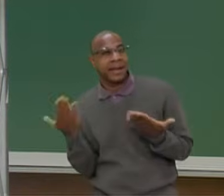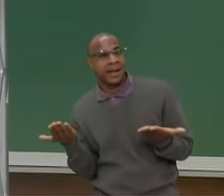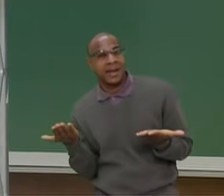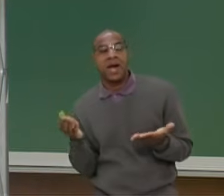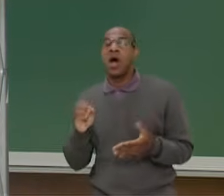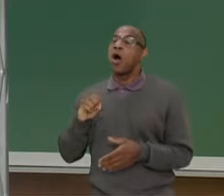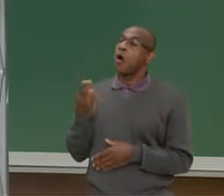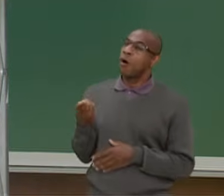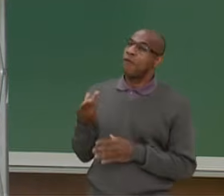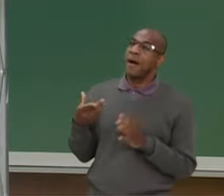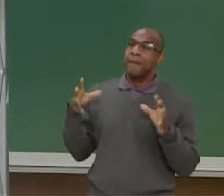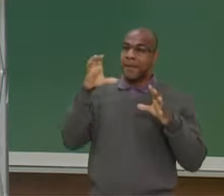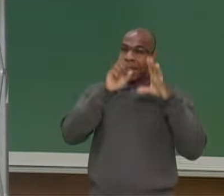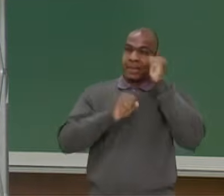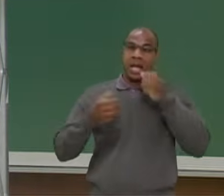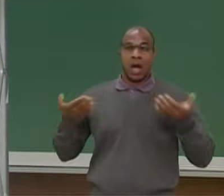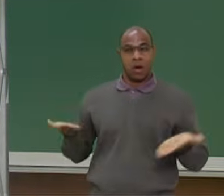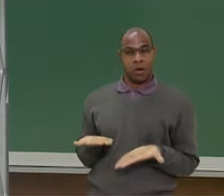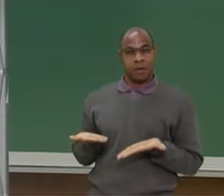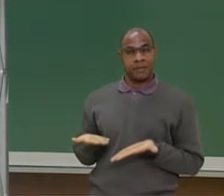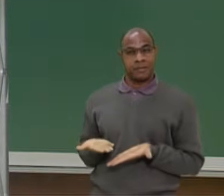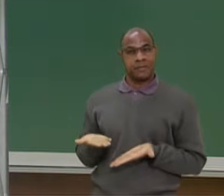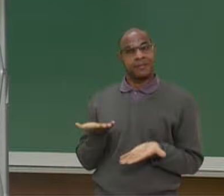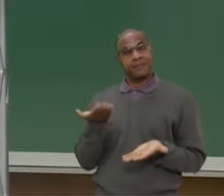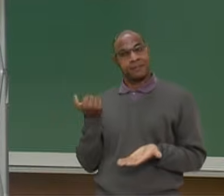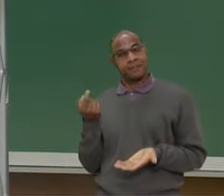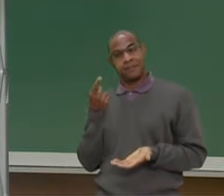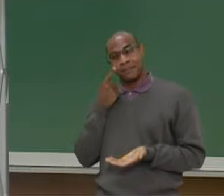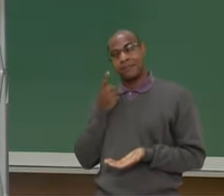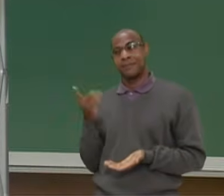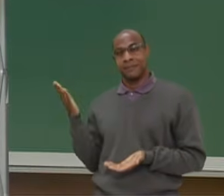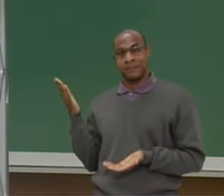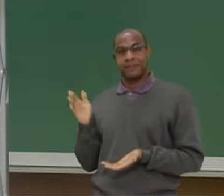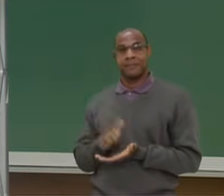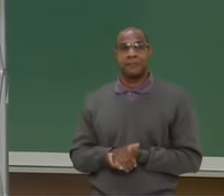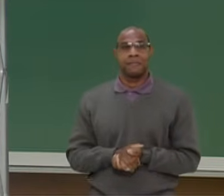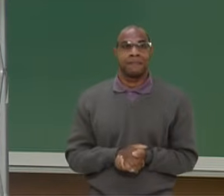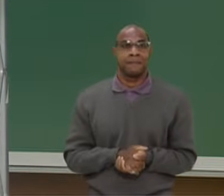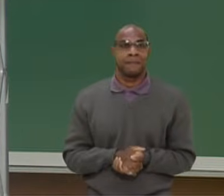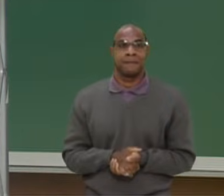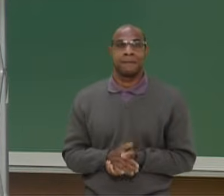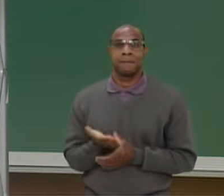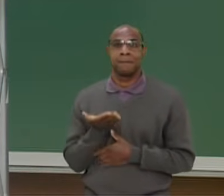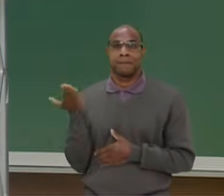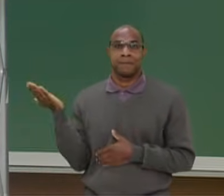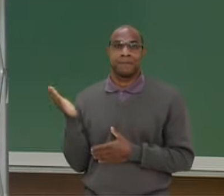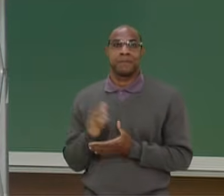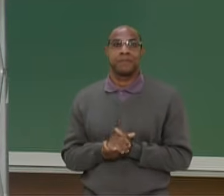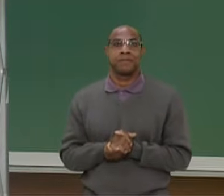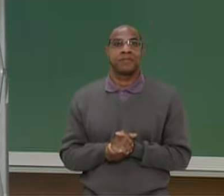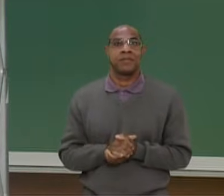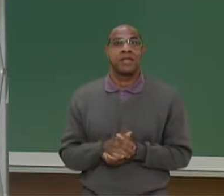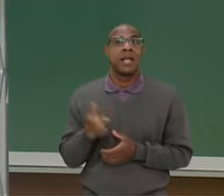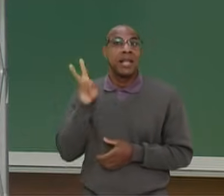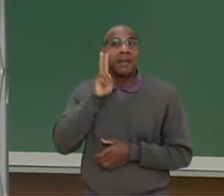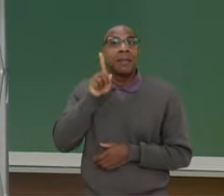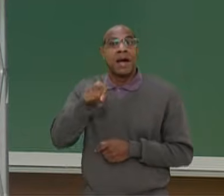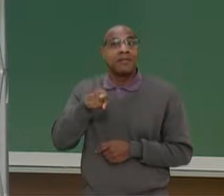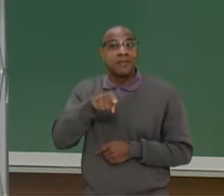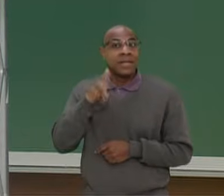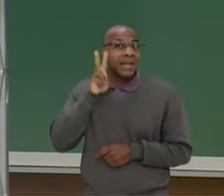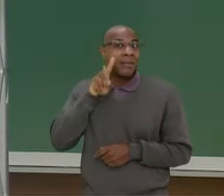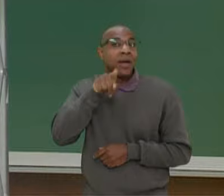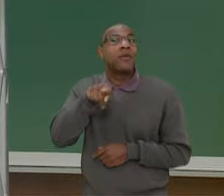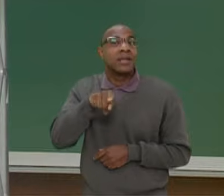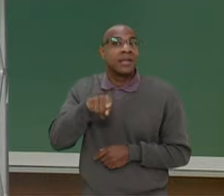vai aprender agora. Vamos lá, então. Lembrar vocês do Classroom, né? Responde lá o